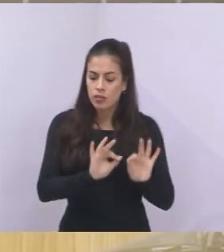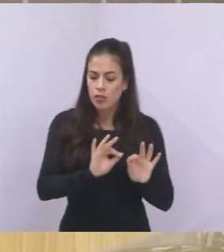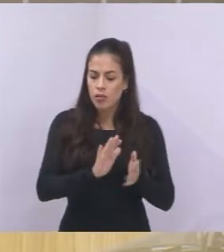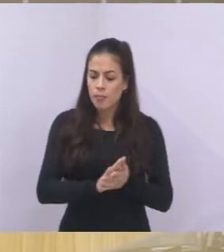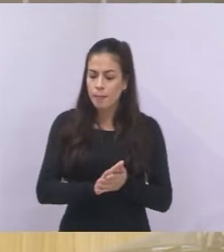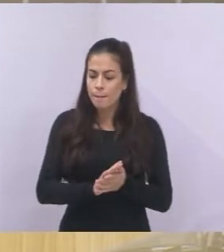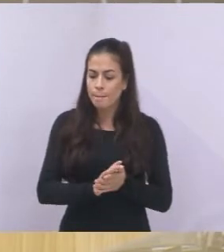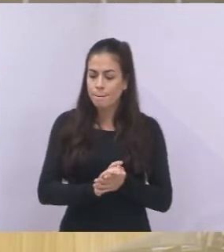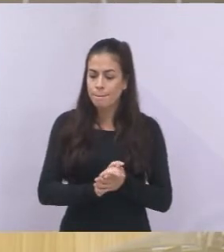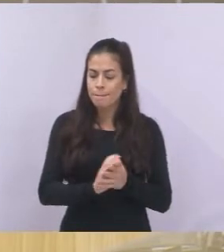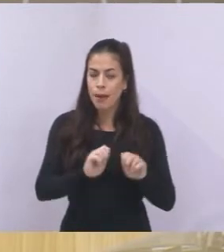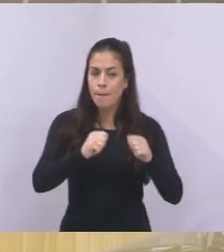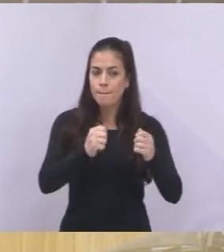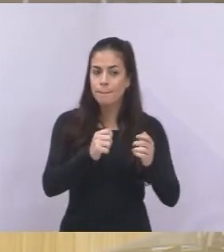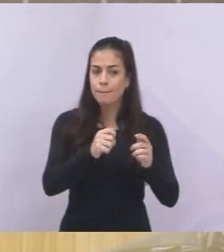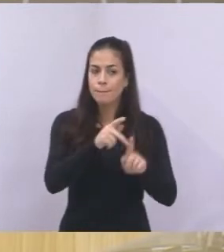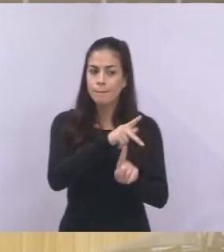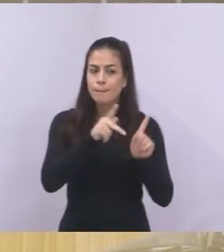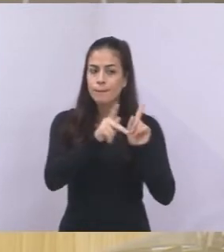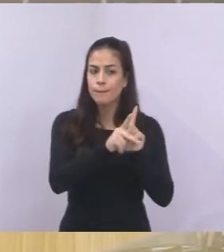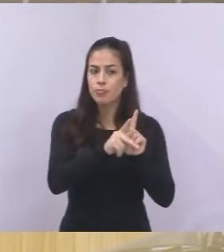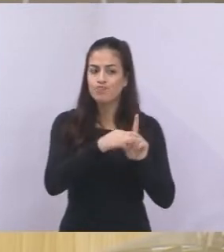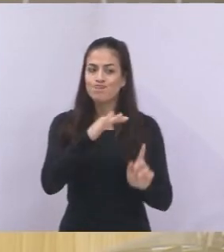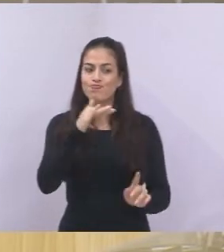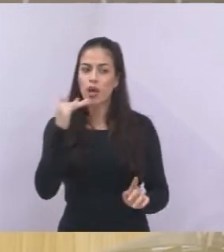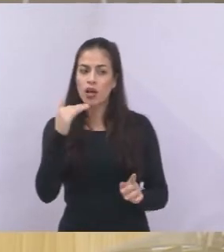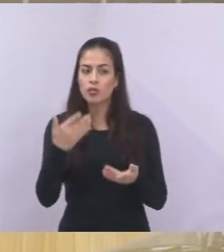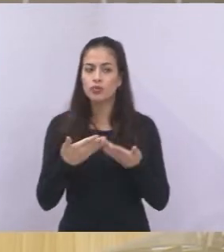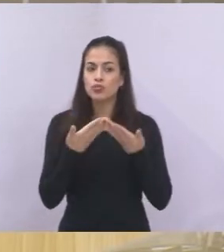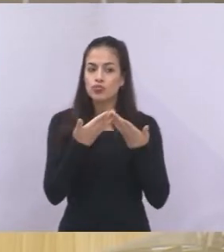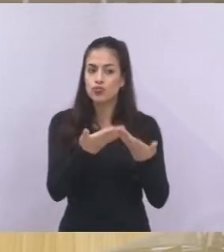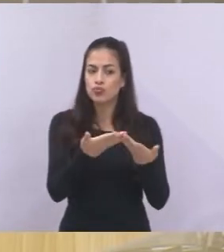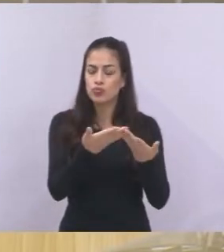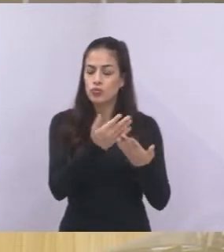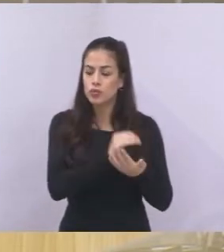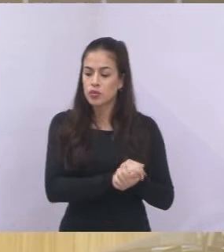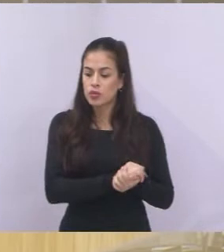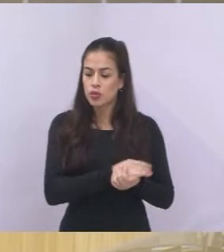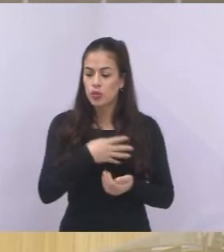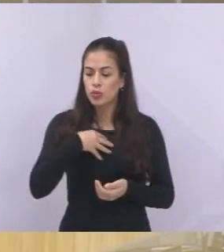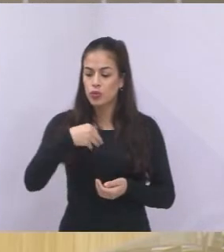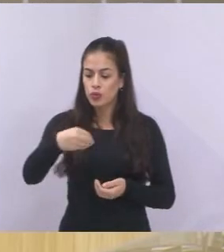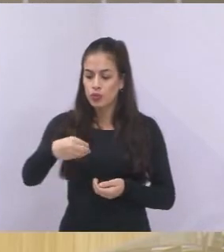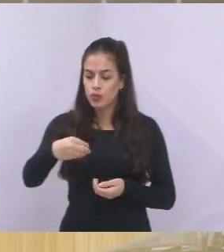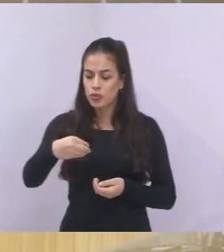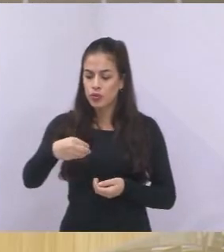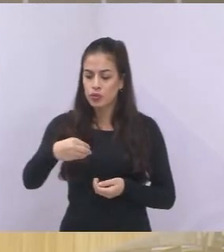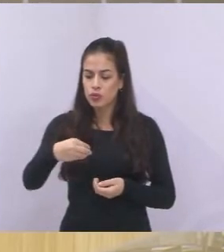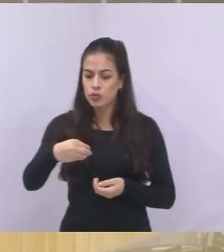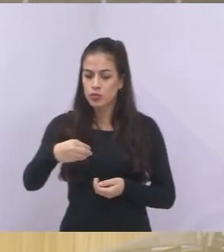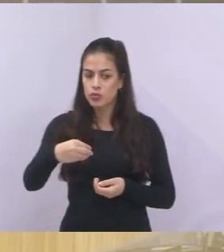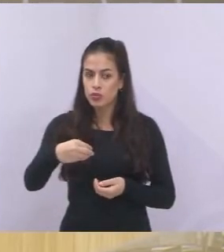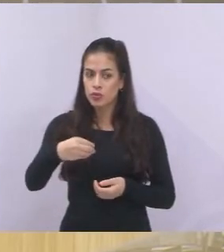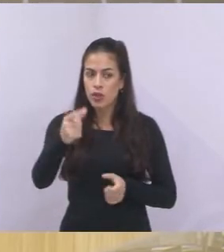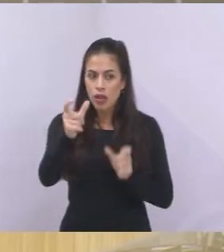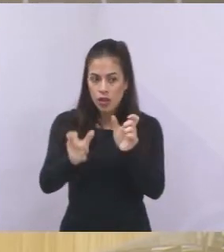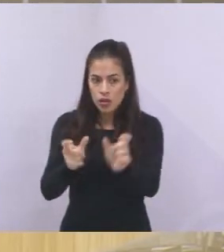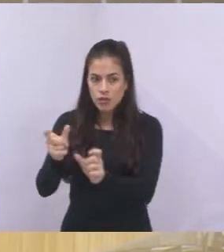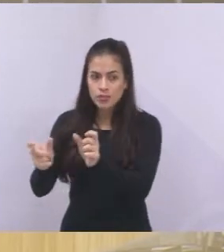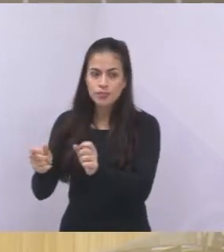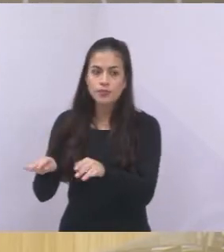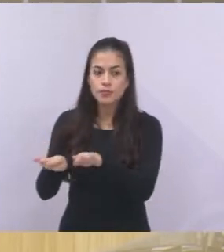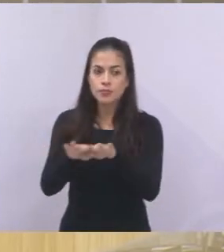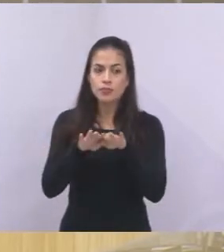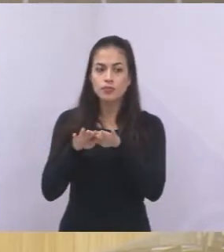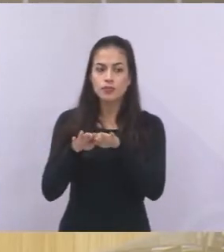morte, estendendo-se por cobertura previdenciária dos filhos pessoas a eles equiparadas, irmãos